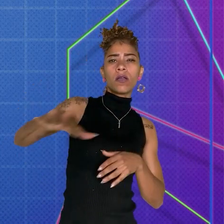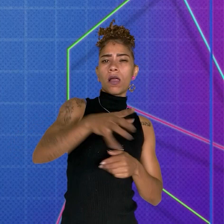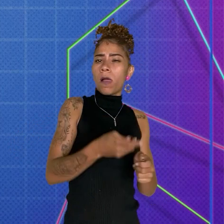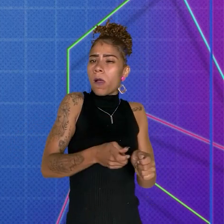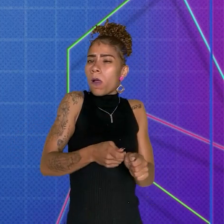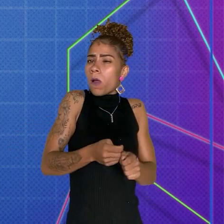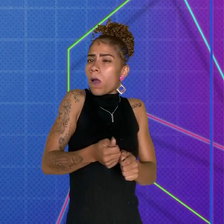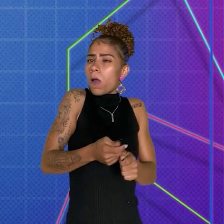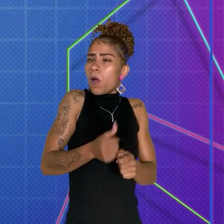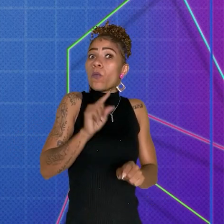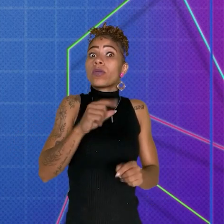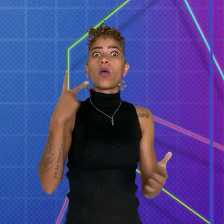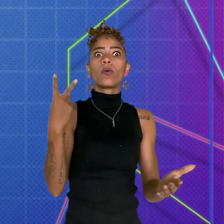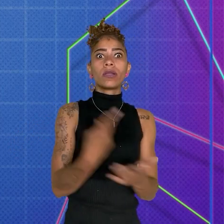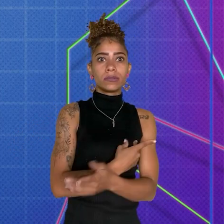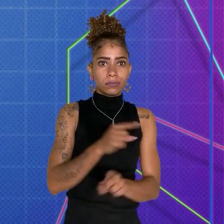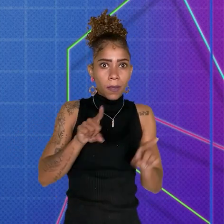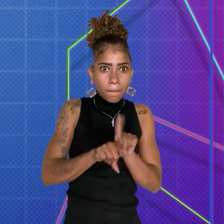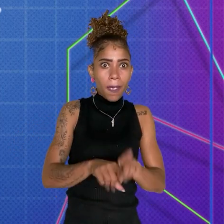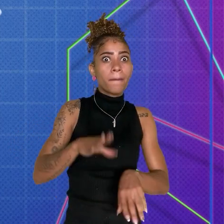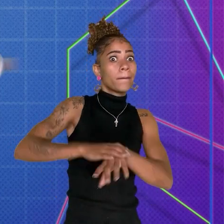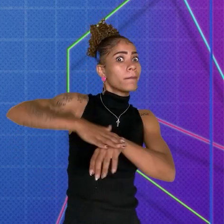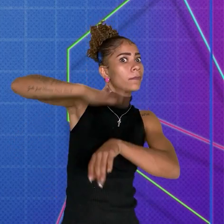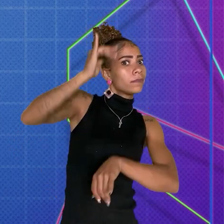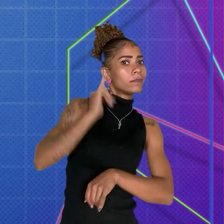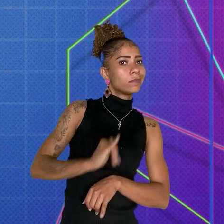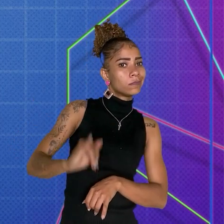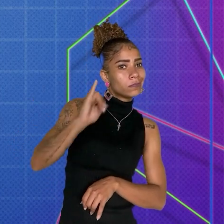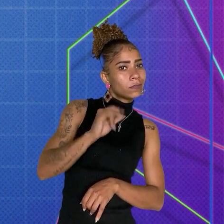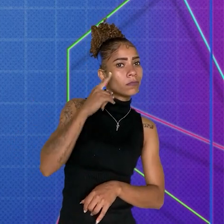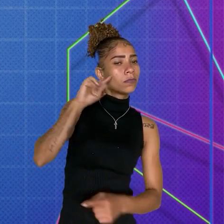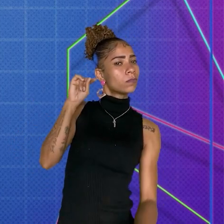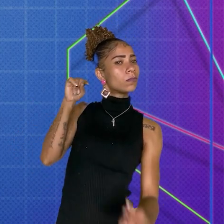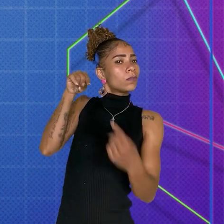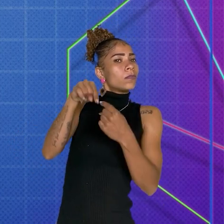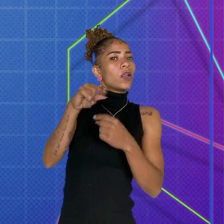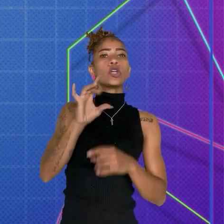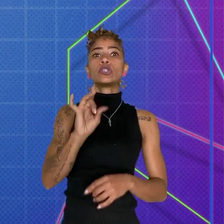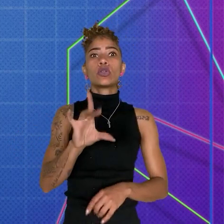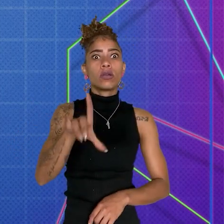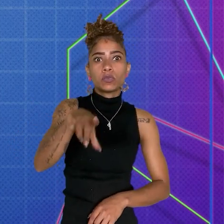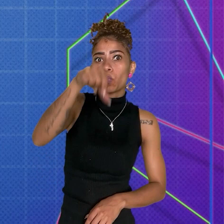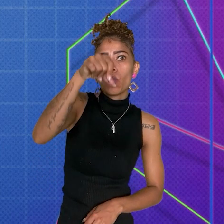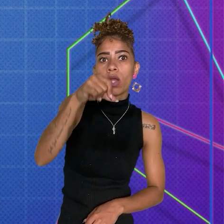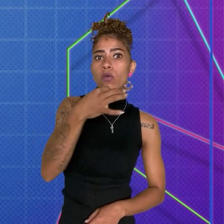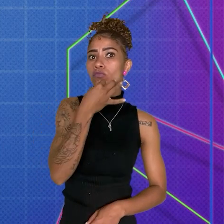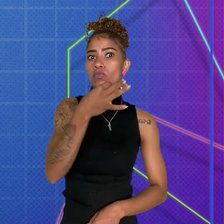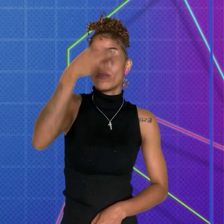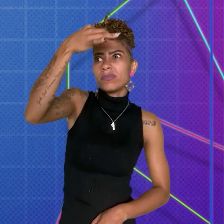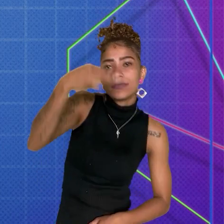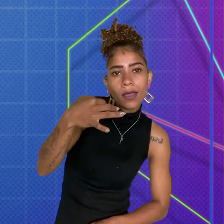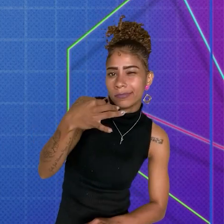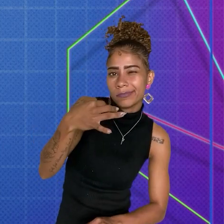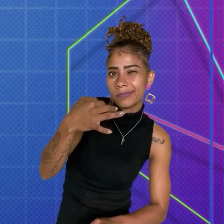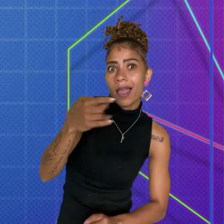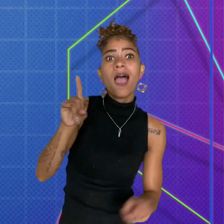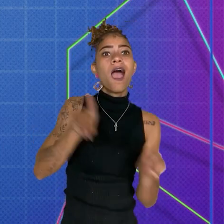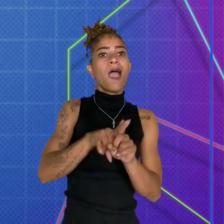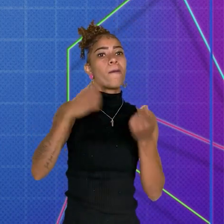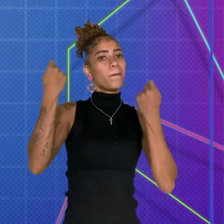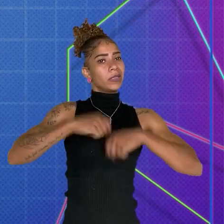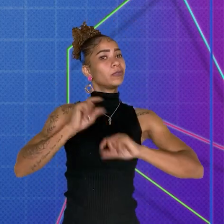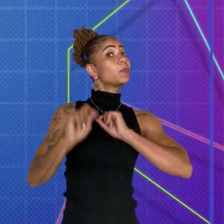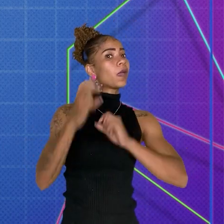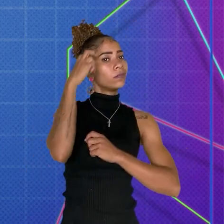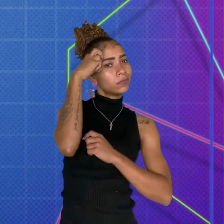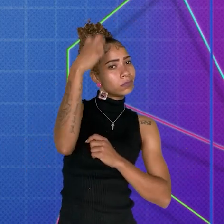dar pistas sobre o que está acontecendo e muito mais. Para alcançar esse objetivo, não basta apenas escolher os sons certos para as situações.